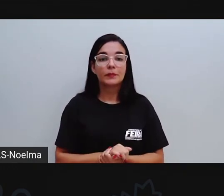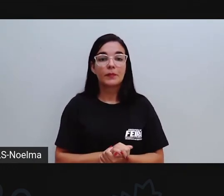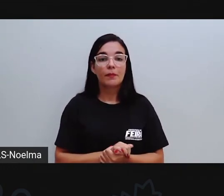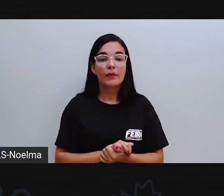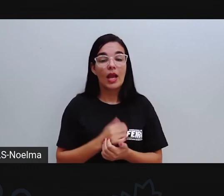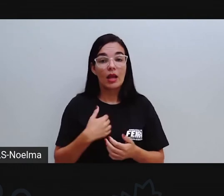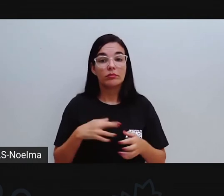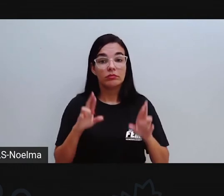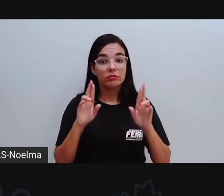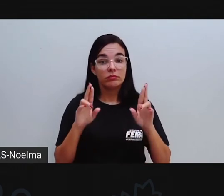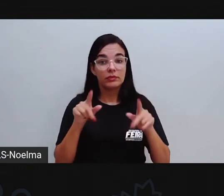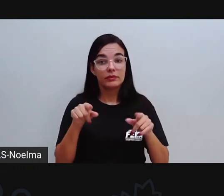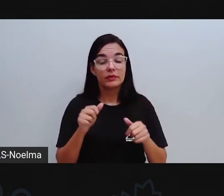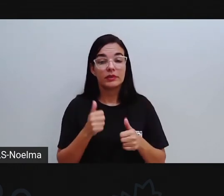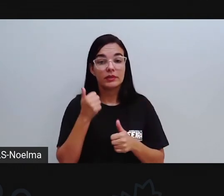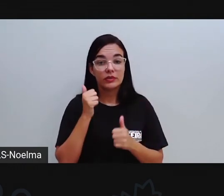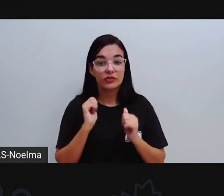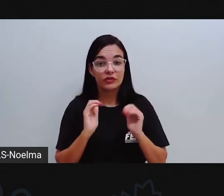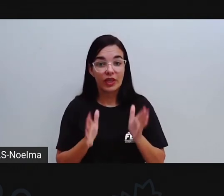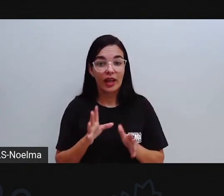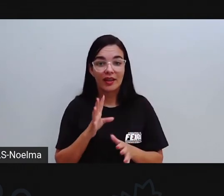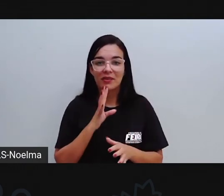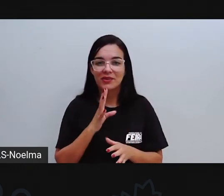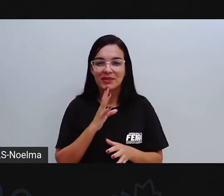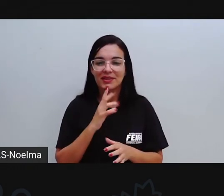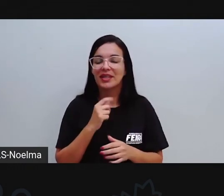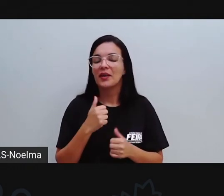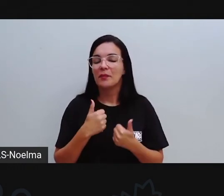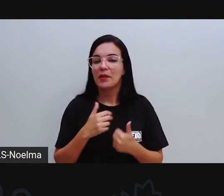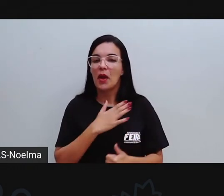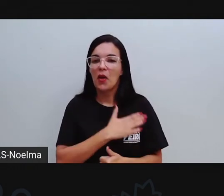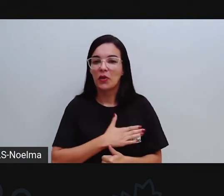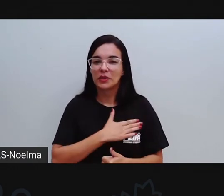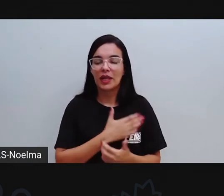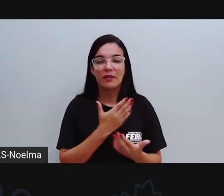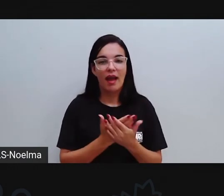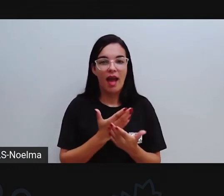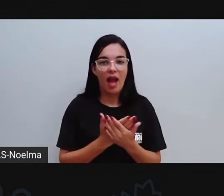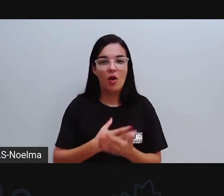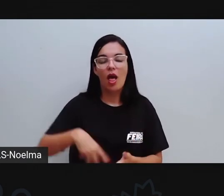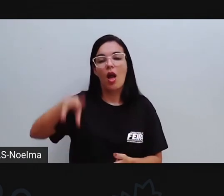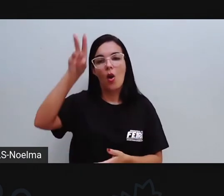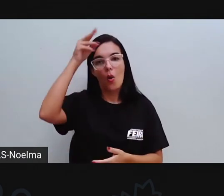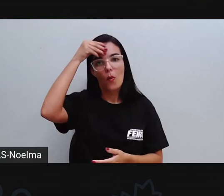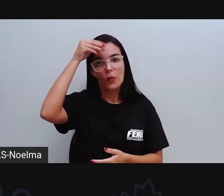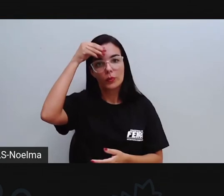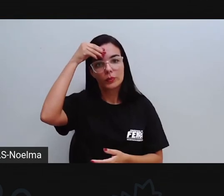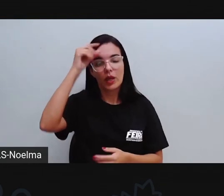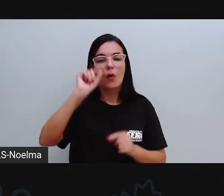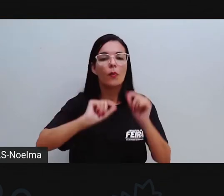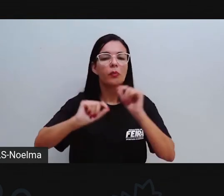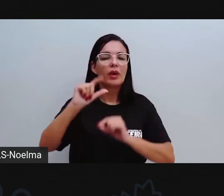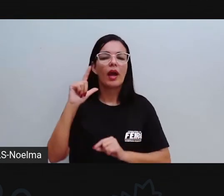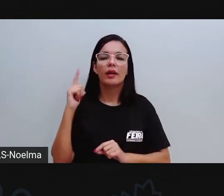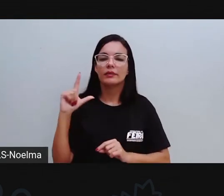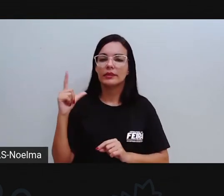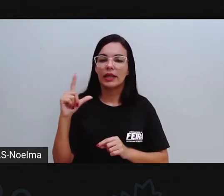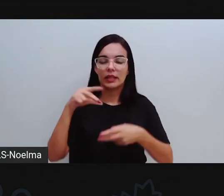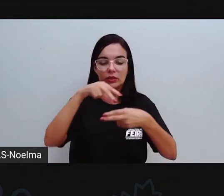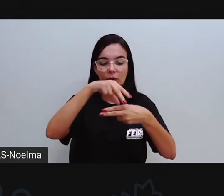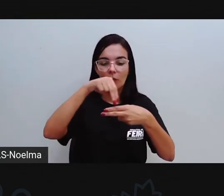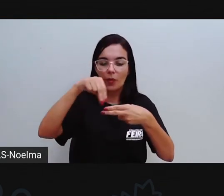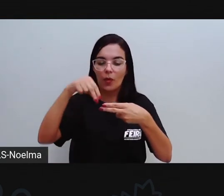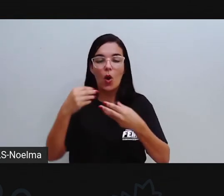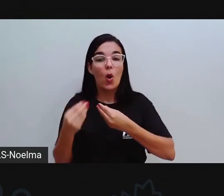Eu espero que vocês tenham gostado da aula, que vocês tenham compreendido aí o que é a literatura de cordel e como